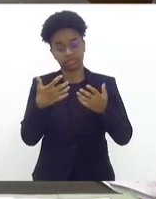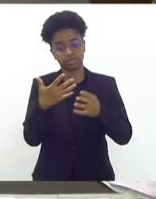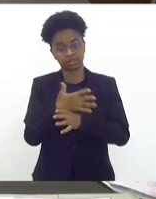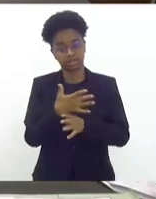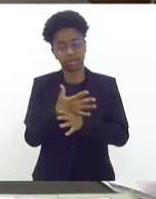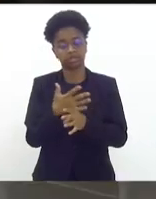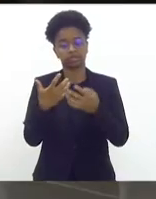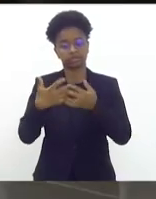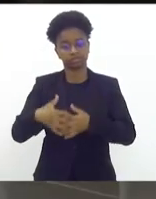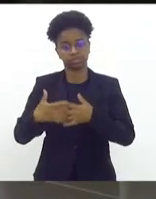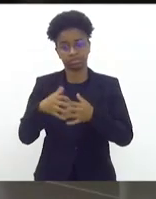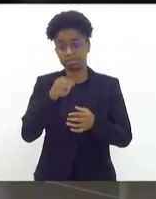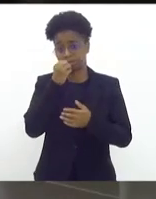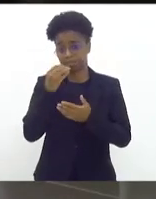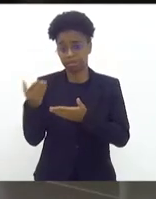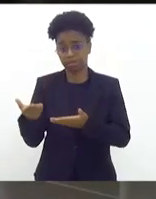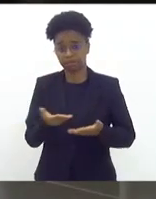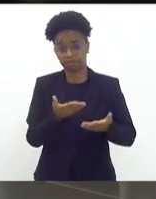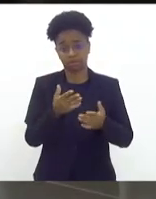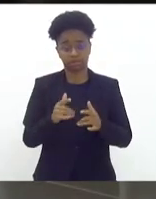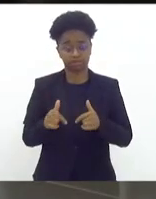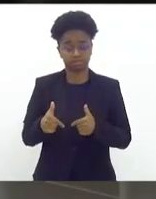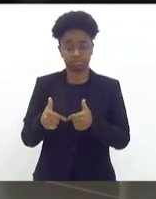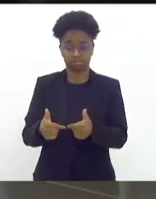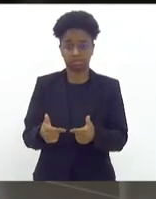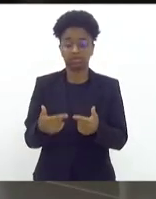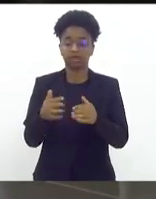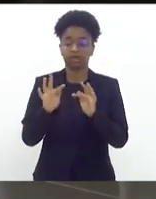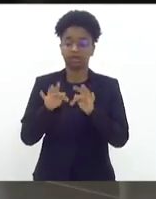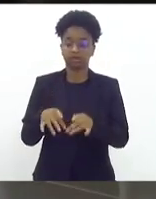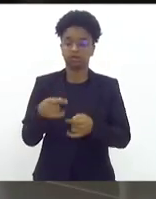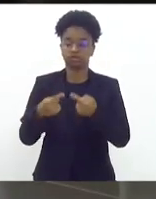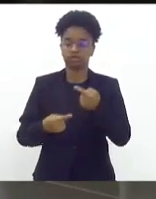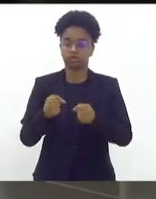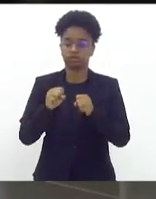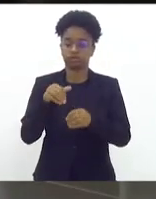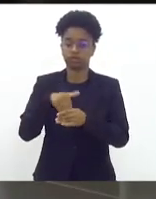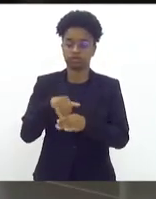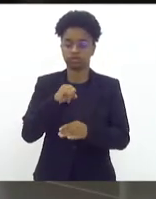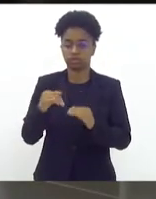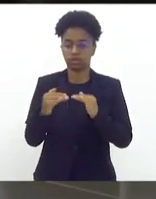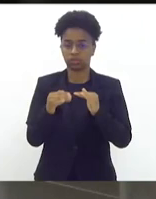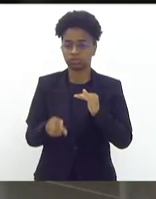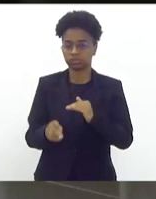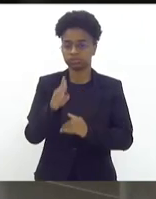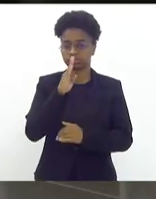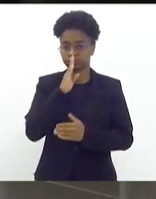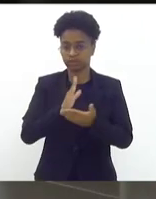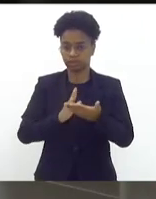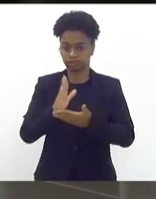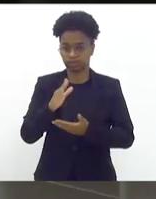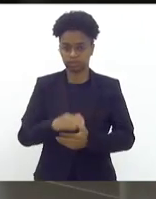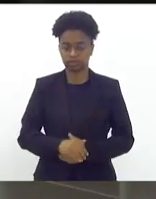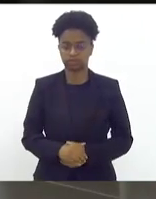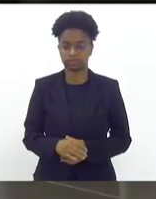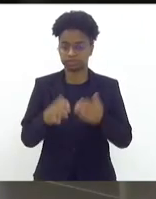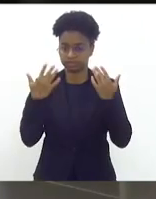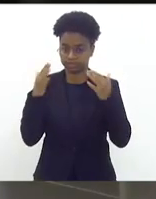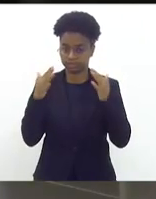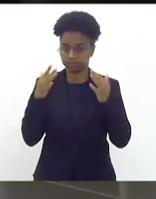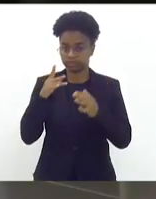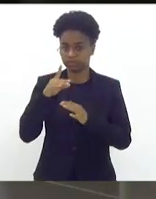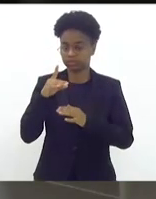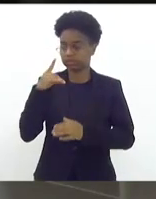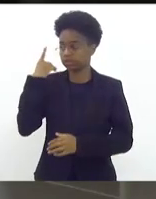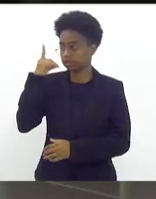bem-vinda iniciativa como essa. Encerrada a discussão em votação, se os que aprovam permaneçam como estão, aprovado. Parabenizar o deputado Luiz